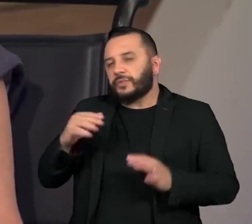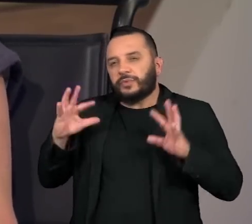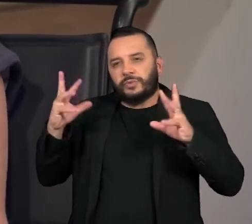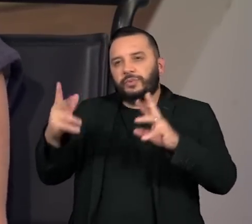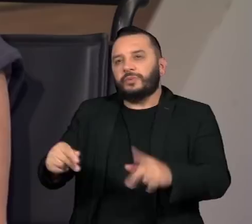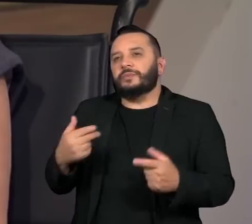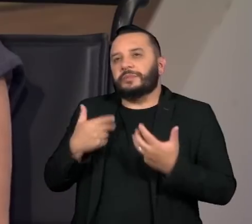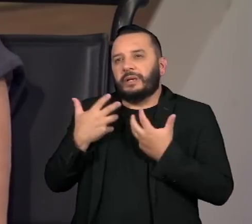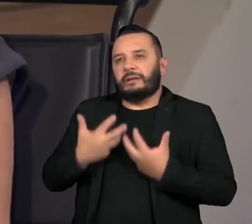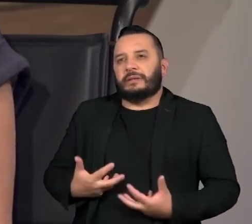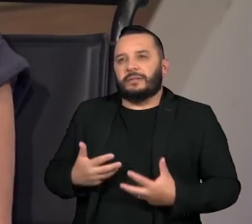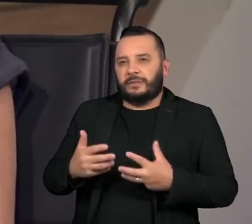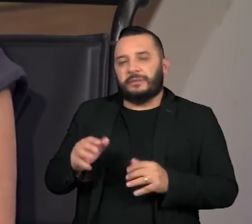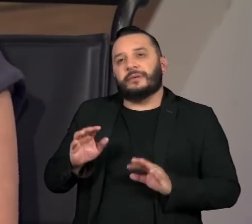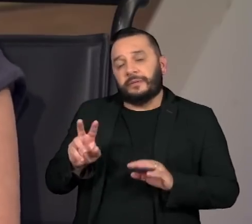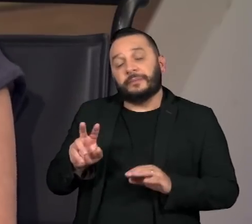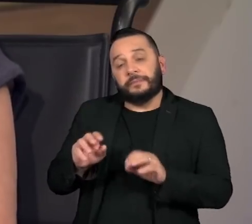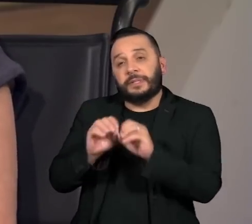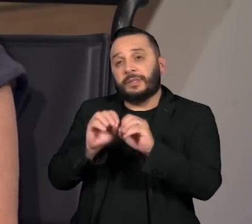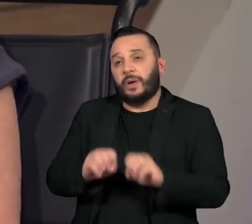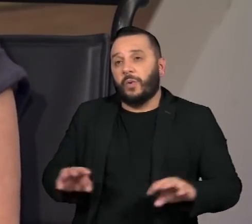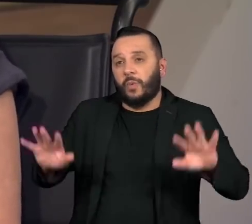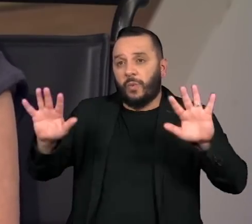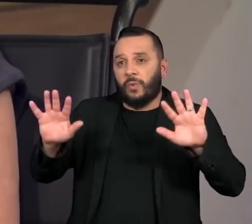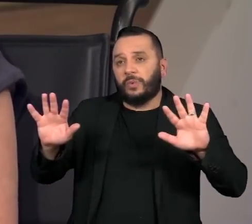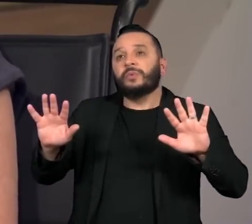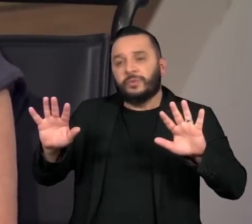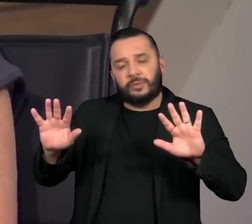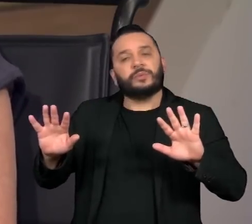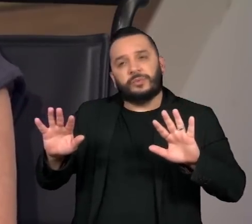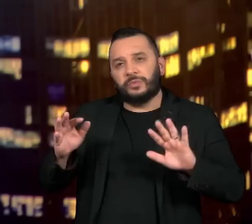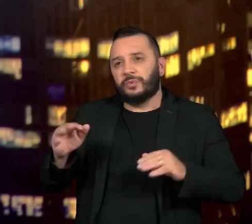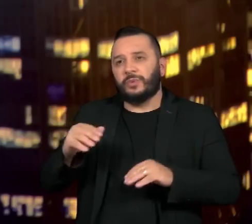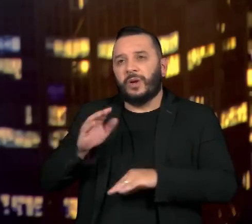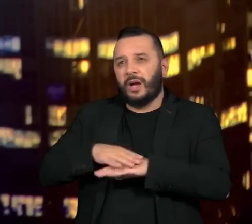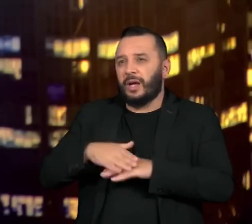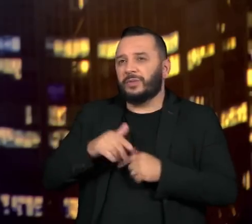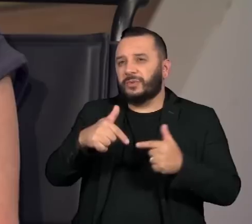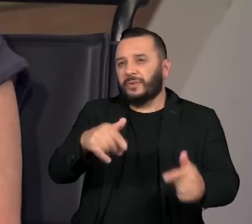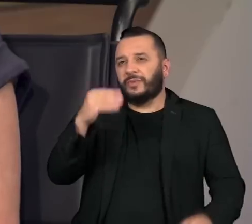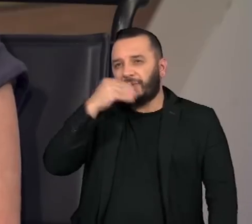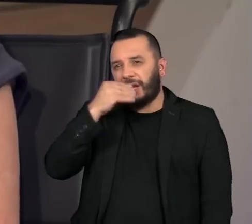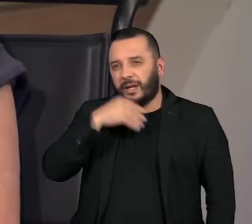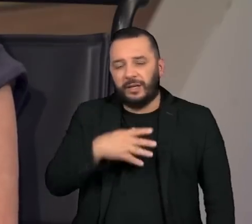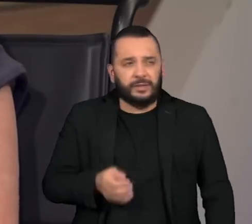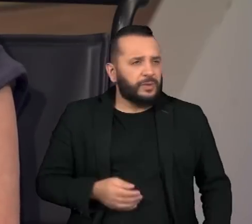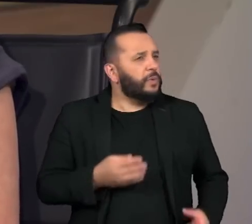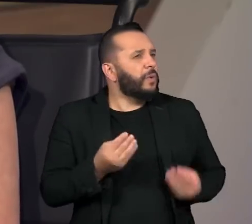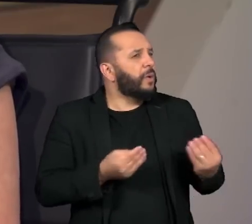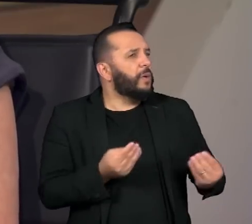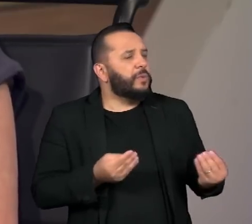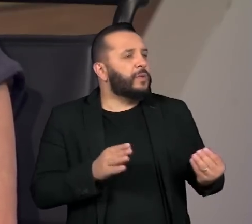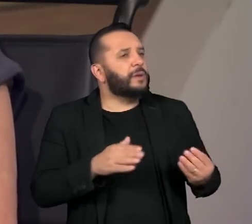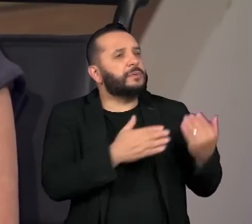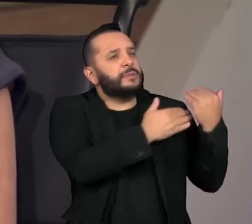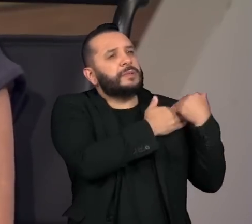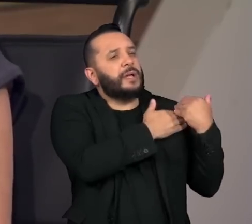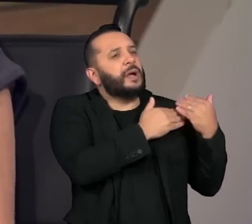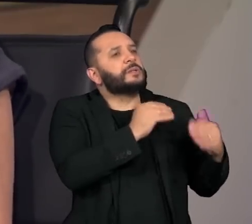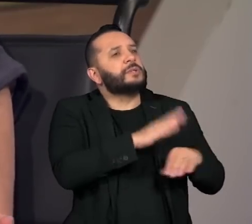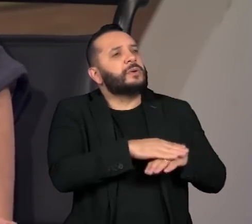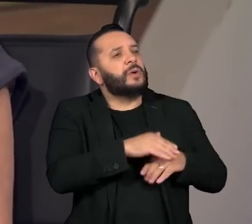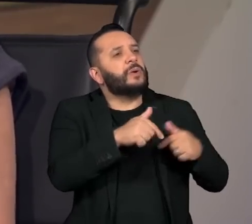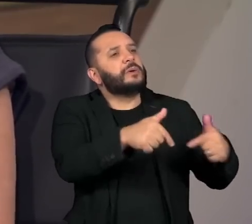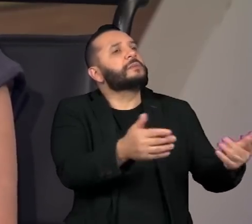os lados. E a ONU, no momento, não tem tido um papel muito importante nisso. Qual que é o papel? Seria tentar fazer esse papel de negociador